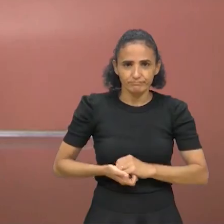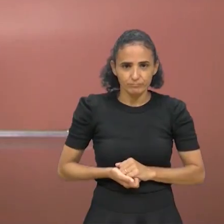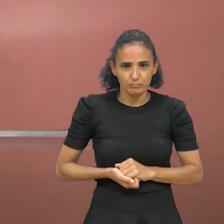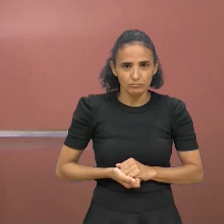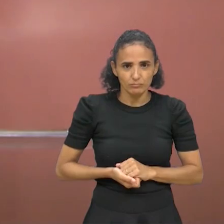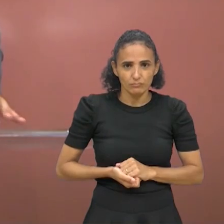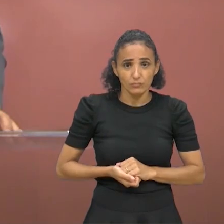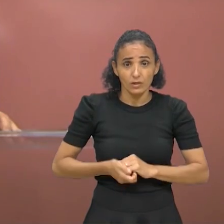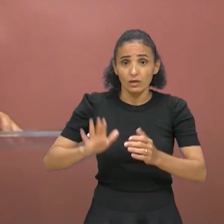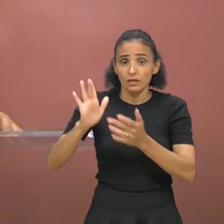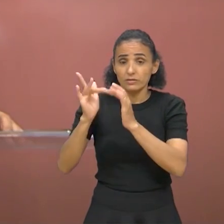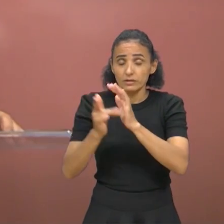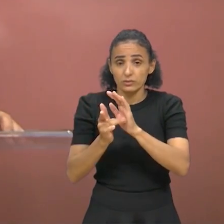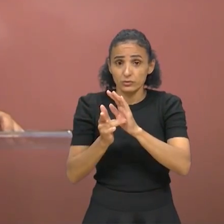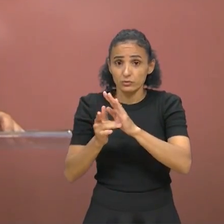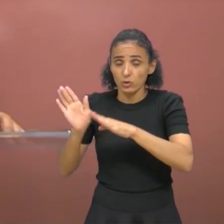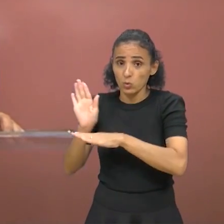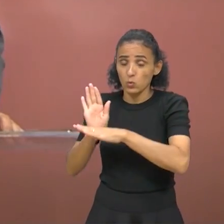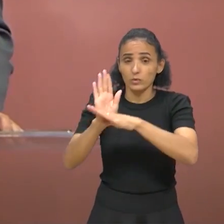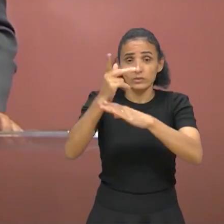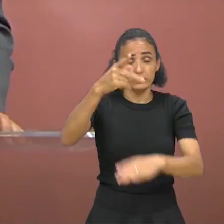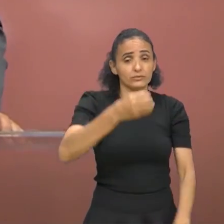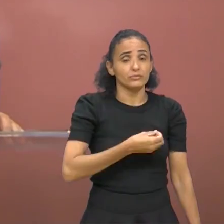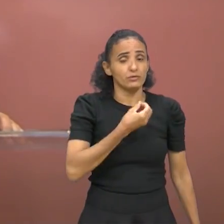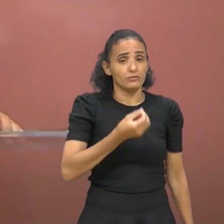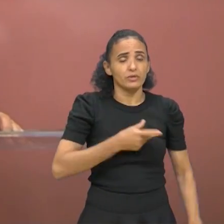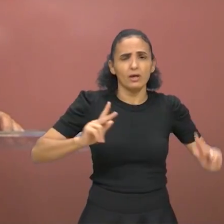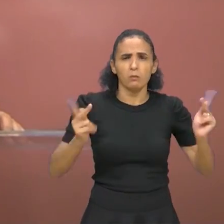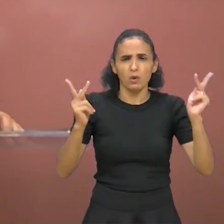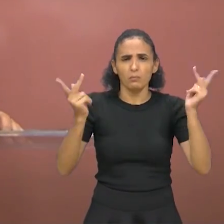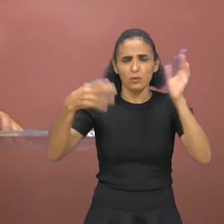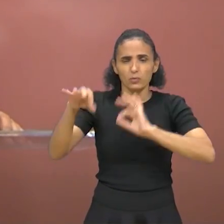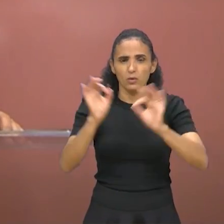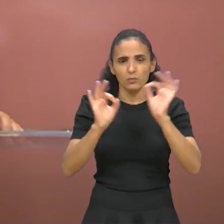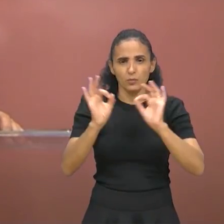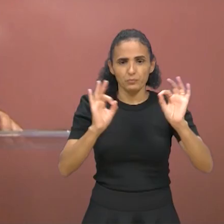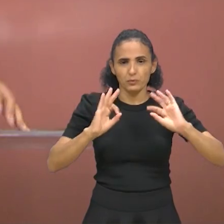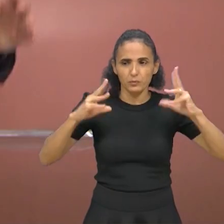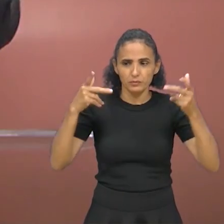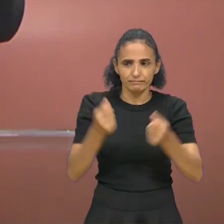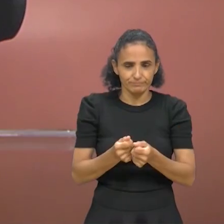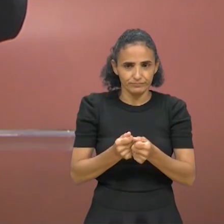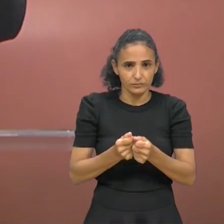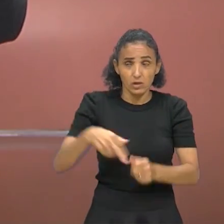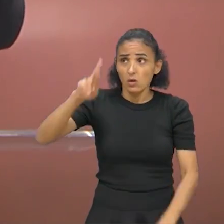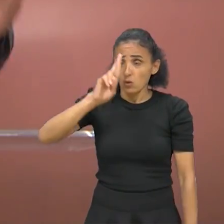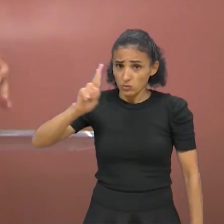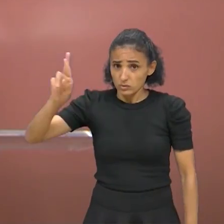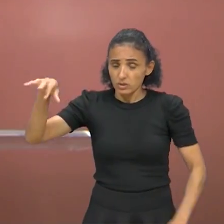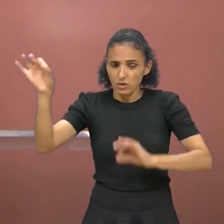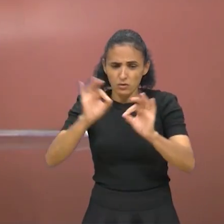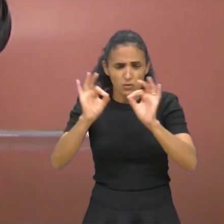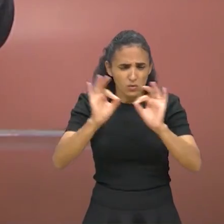Ele vai te levar a um lugar de descanso. Você vai ver a providência de Deus. O Senhor tem preparado